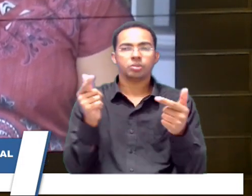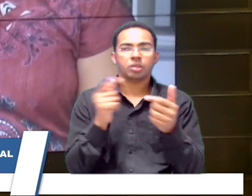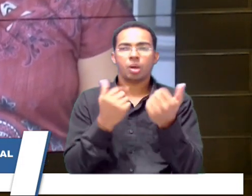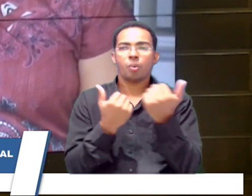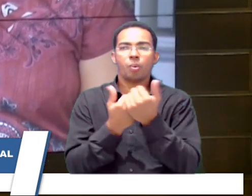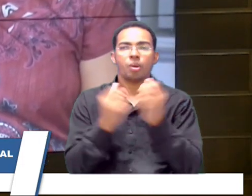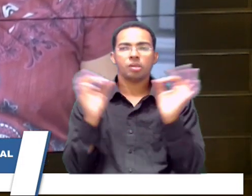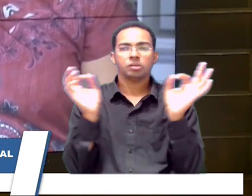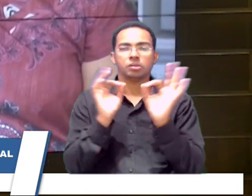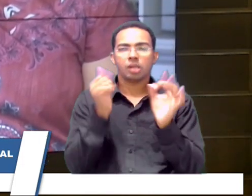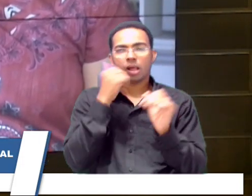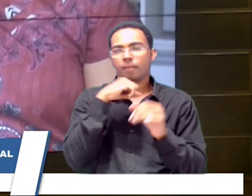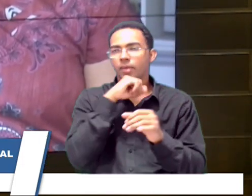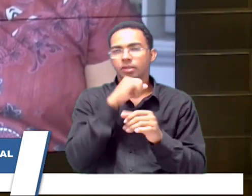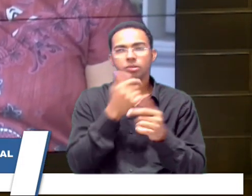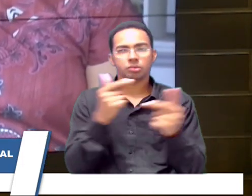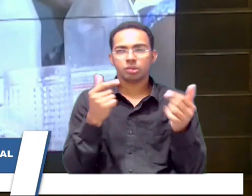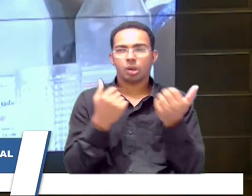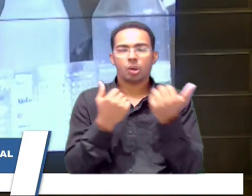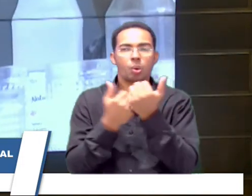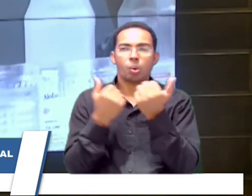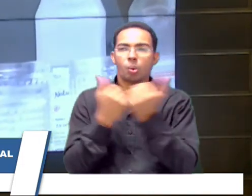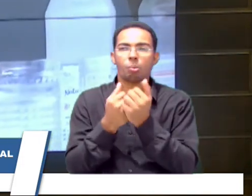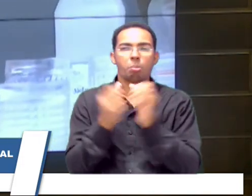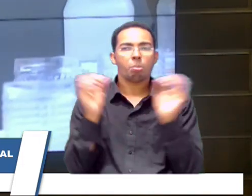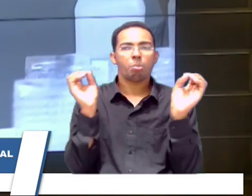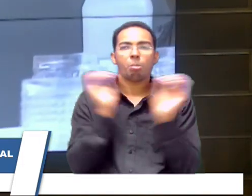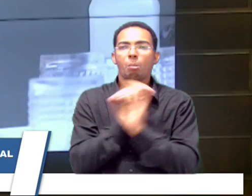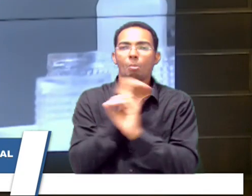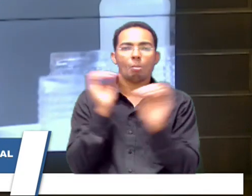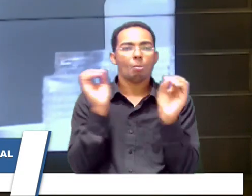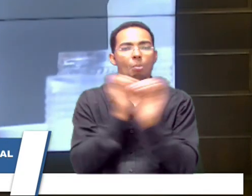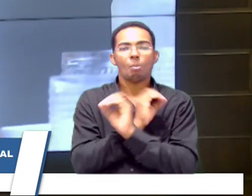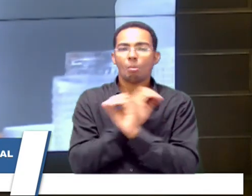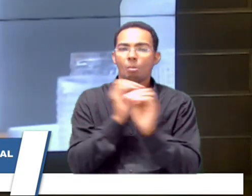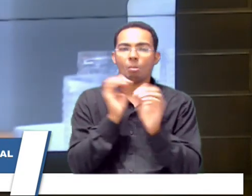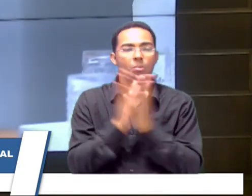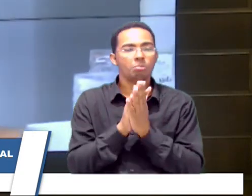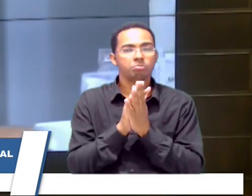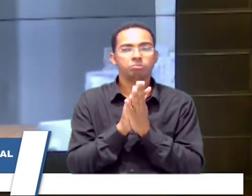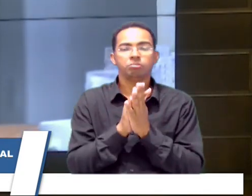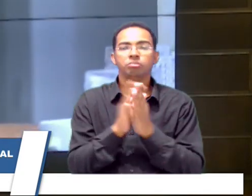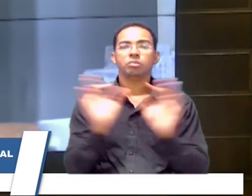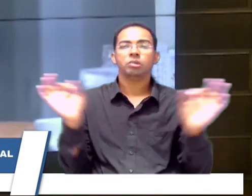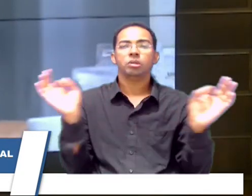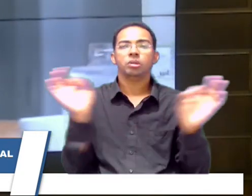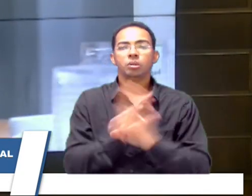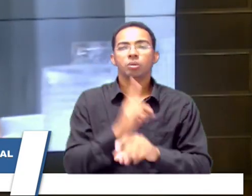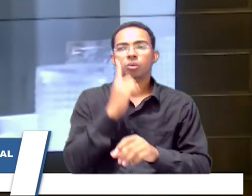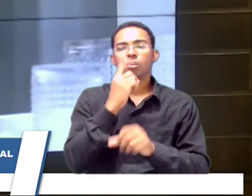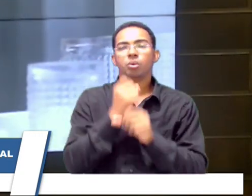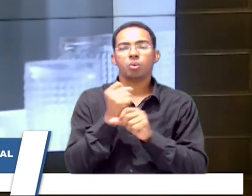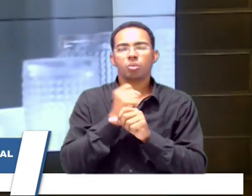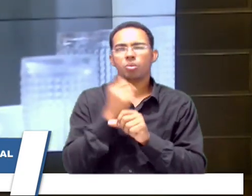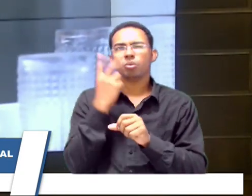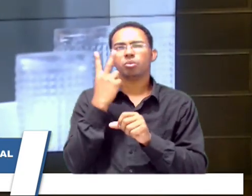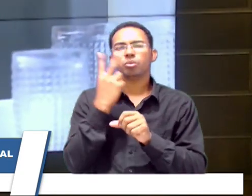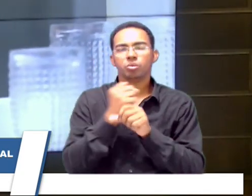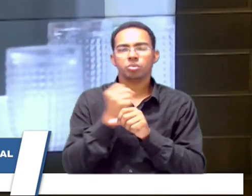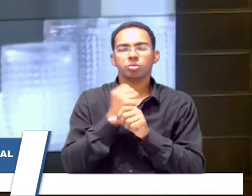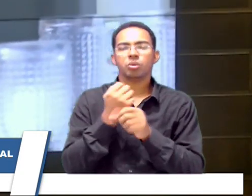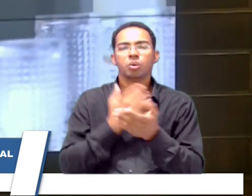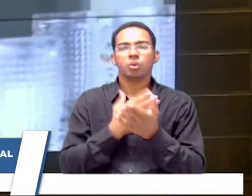Minha mãe nunca teve apoio nenhum de ninguém. E aí, depois de 1 ano, 2 anos, ela começou a tomar